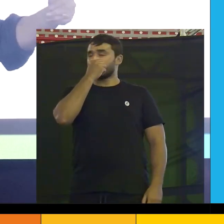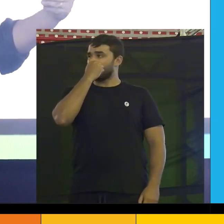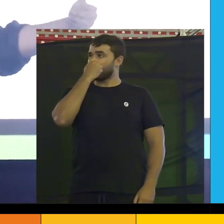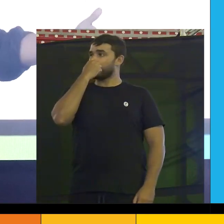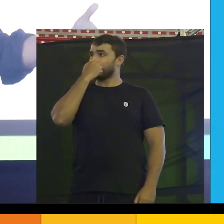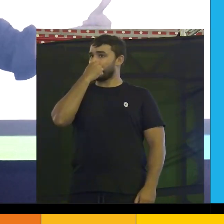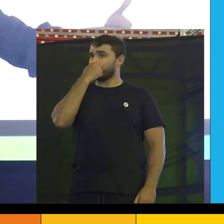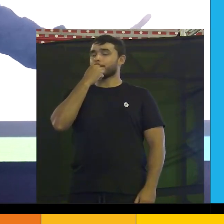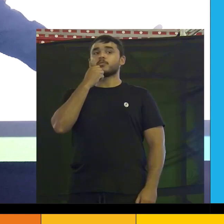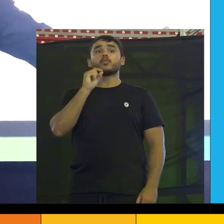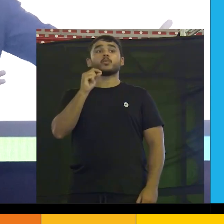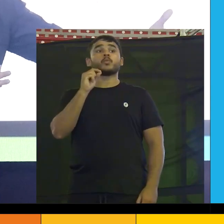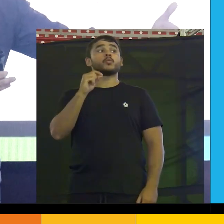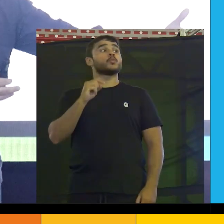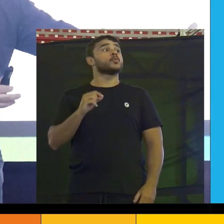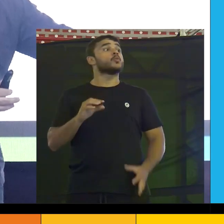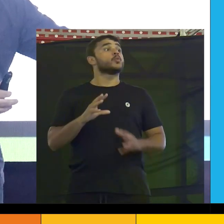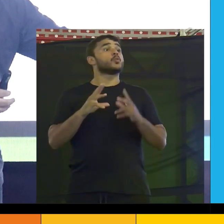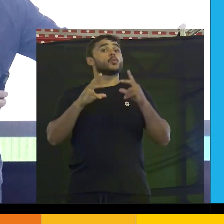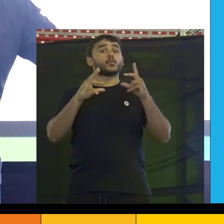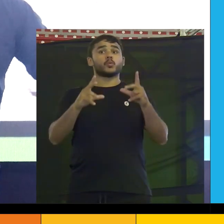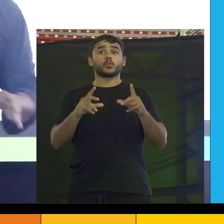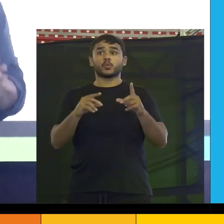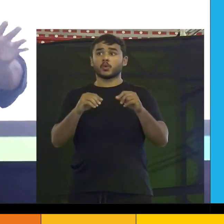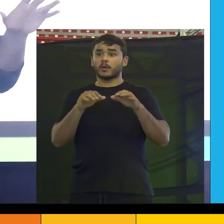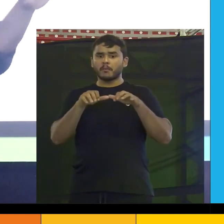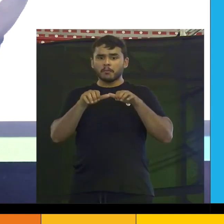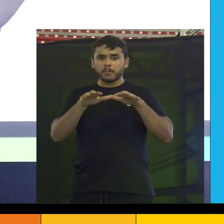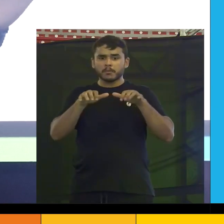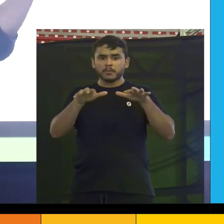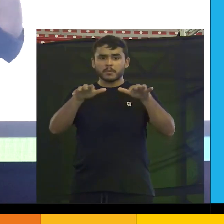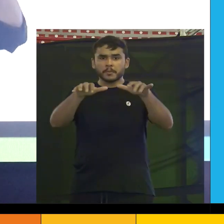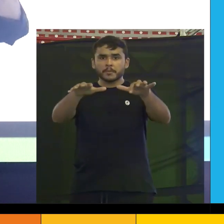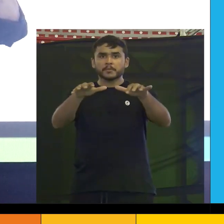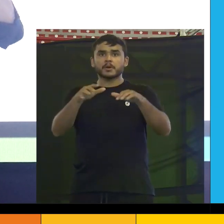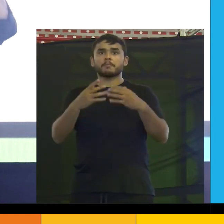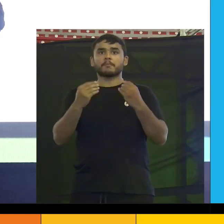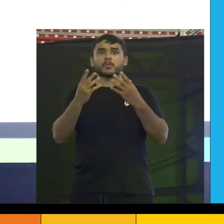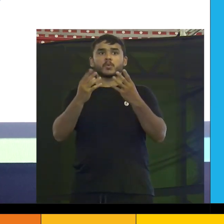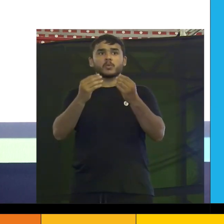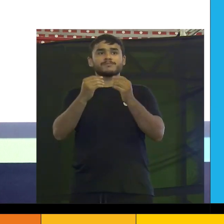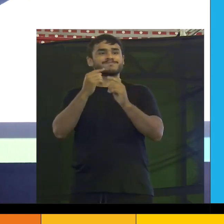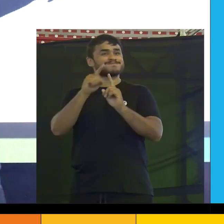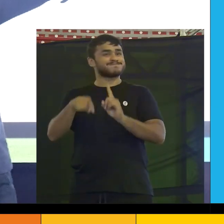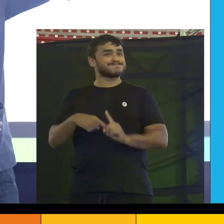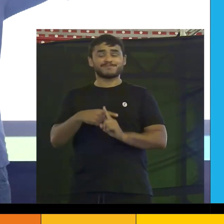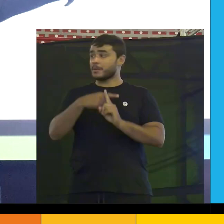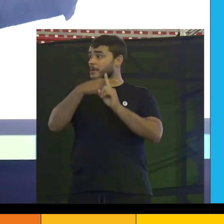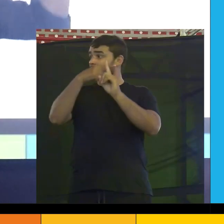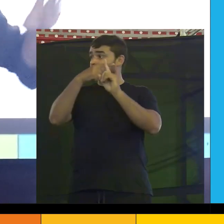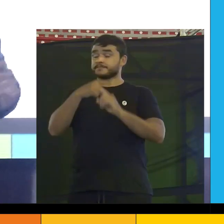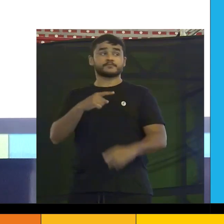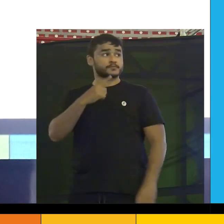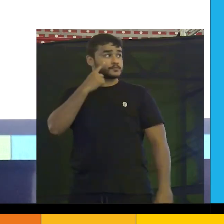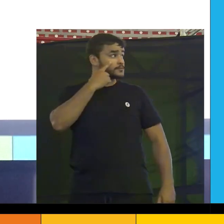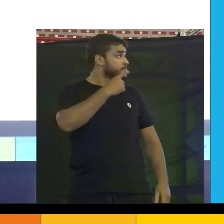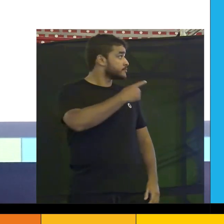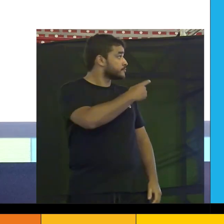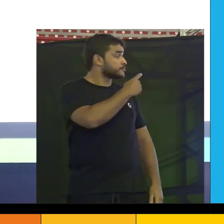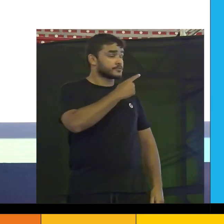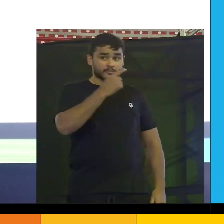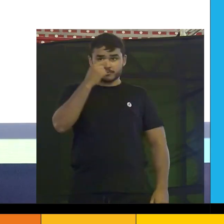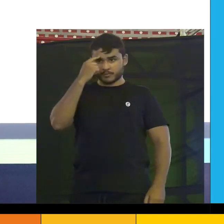máxima transferência de energia. Danielzinho, olha só como é que é. Esse cristal ali, aquela